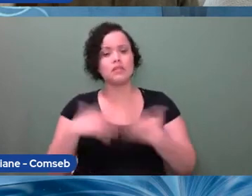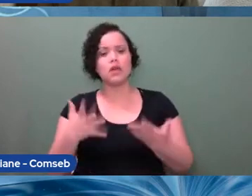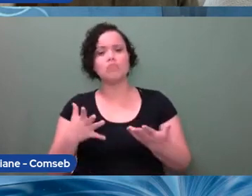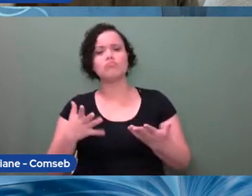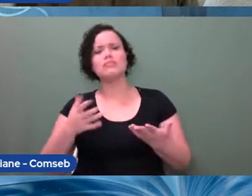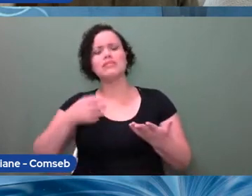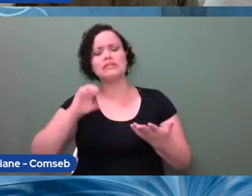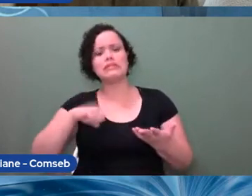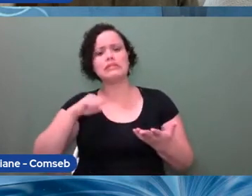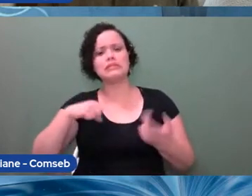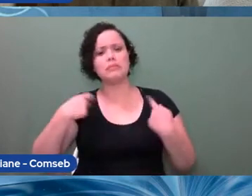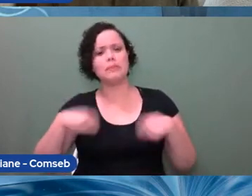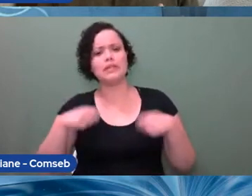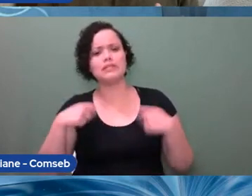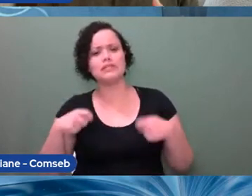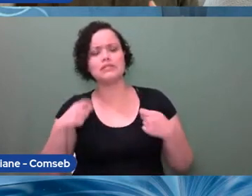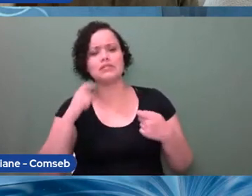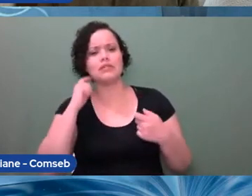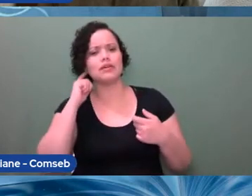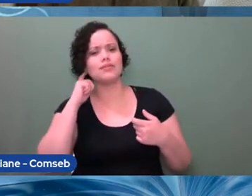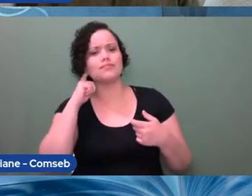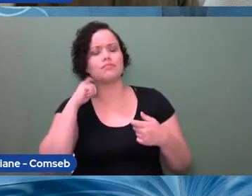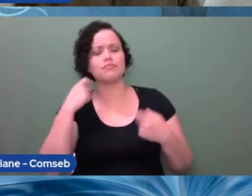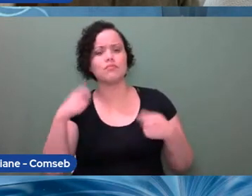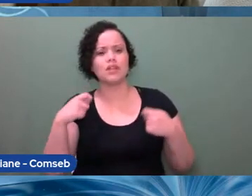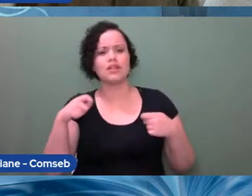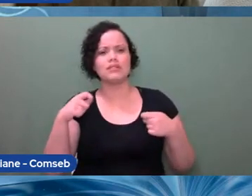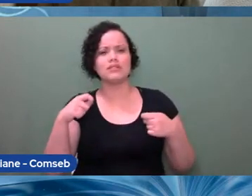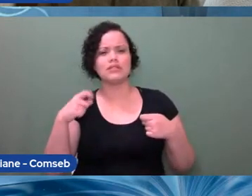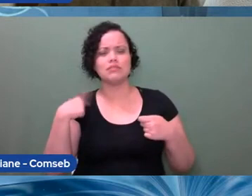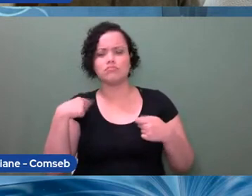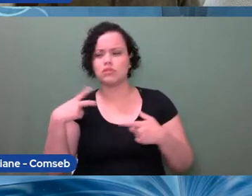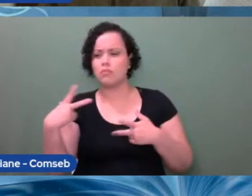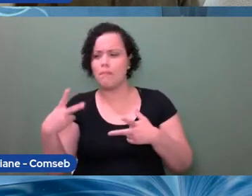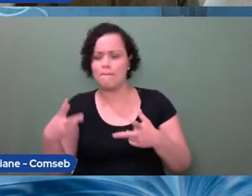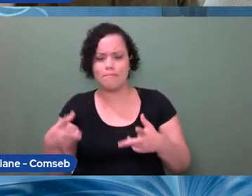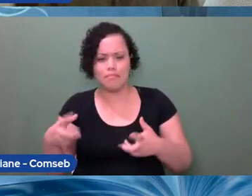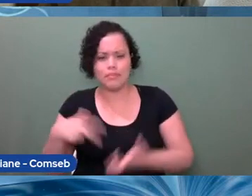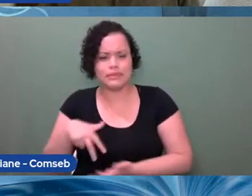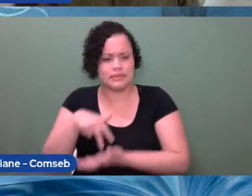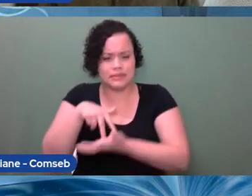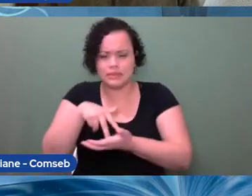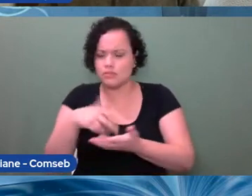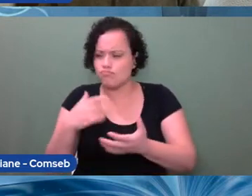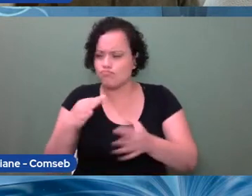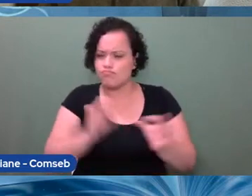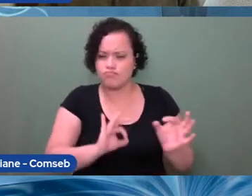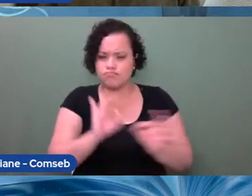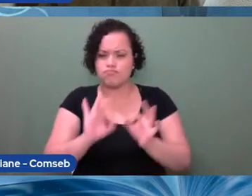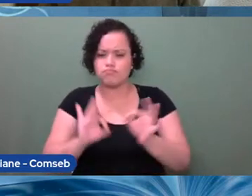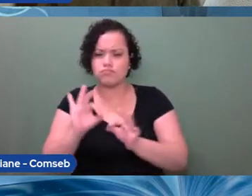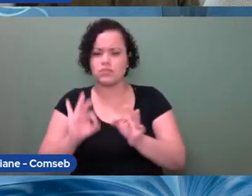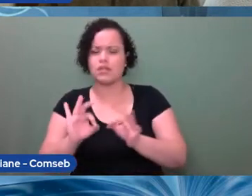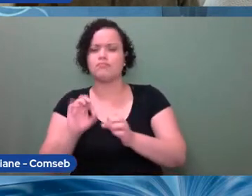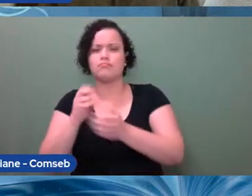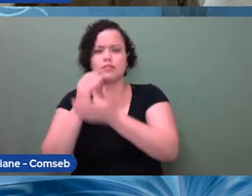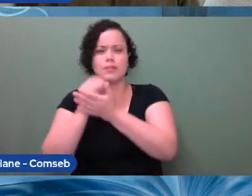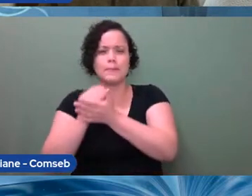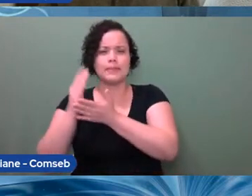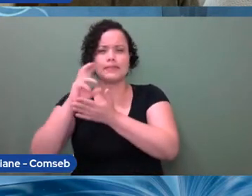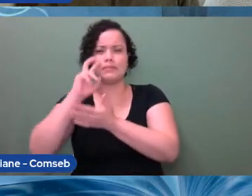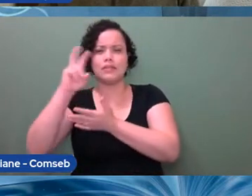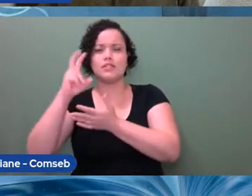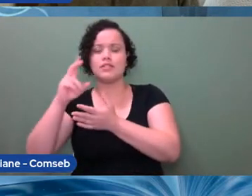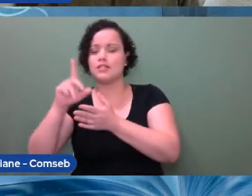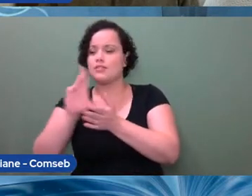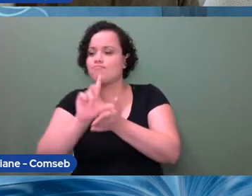precisa dessa presença para organizar, e esse princípio inteligente sai. No